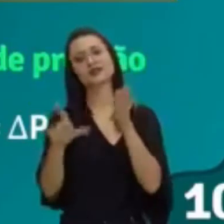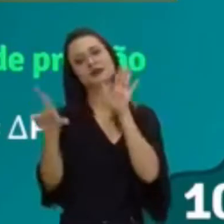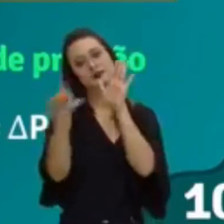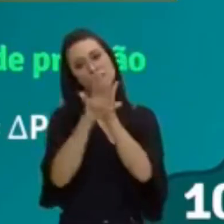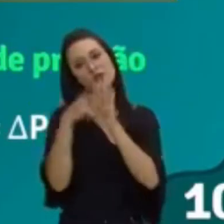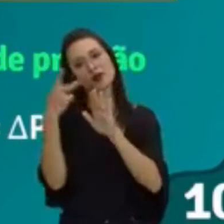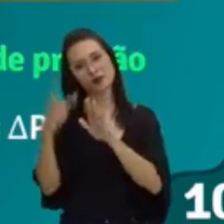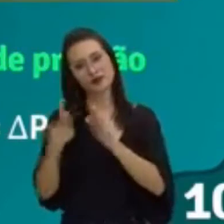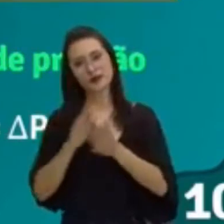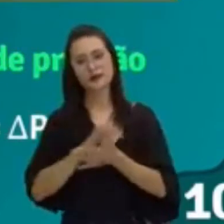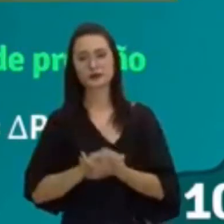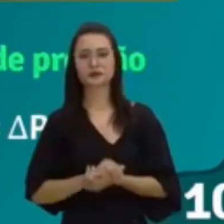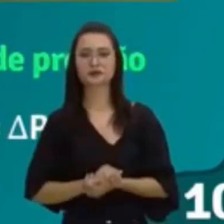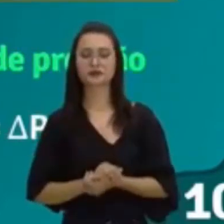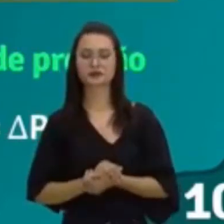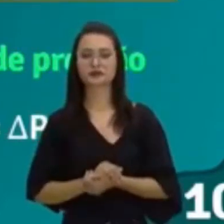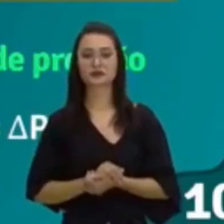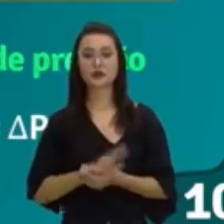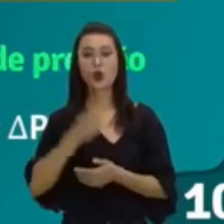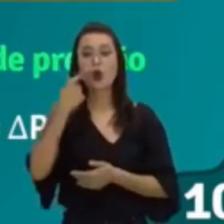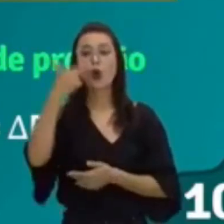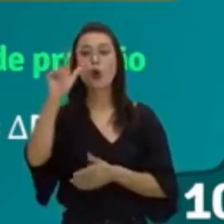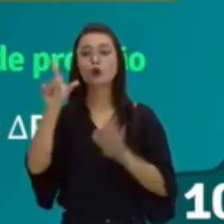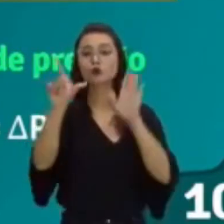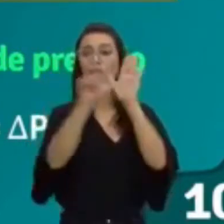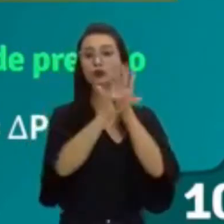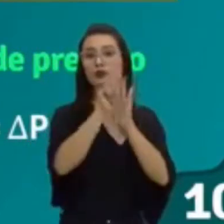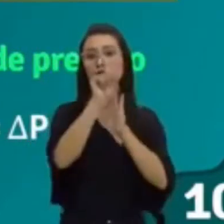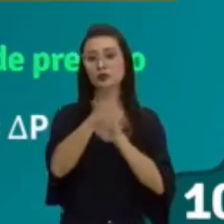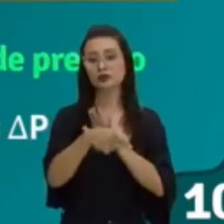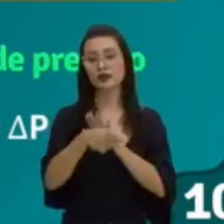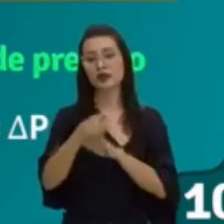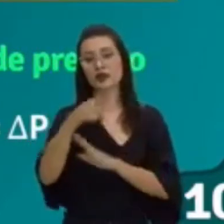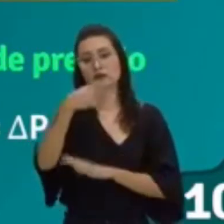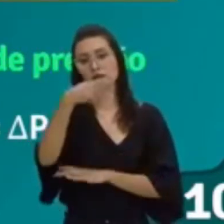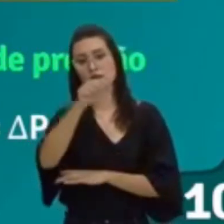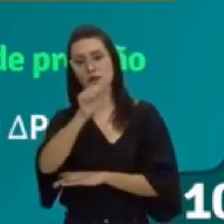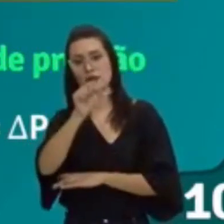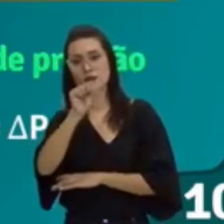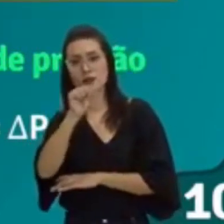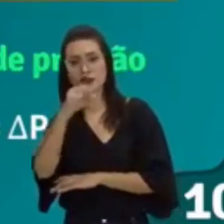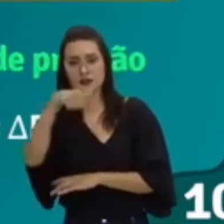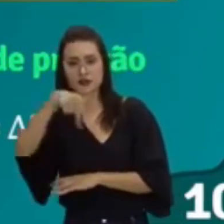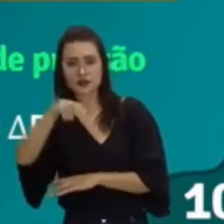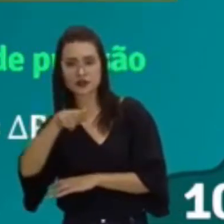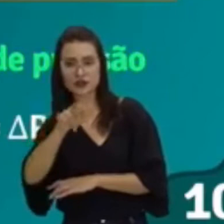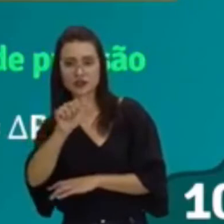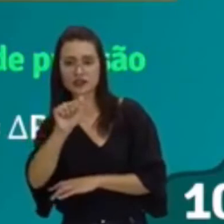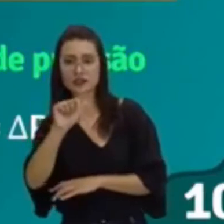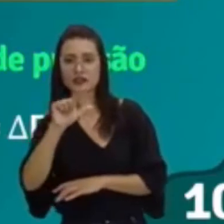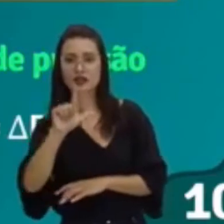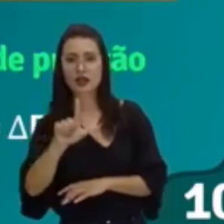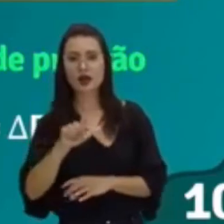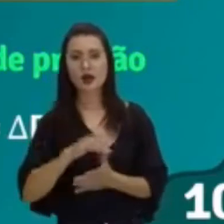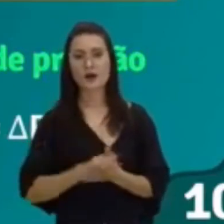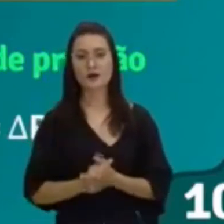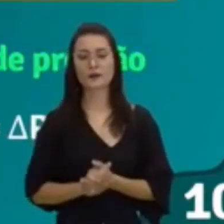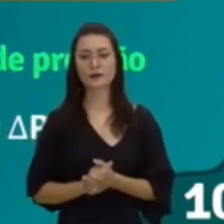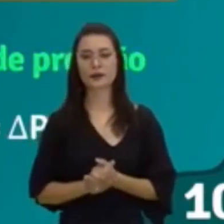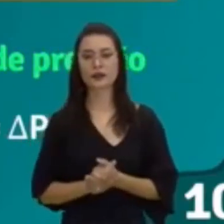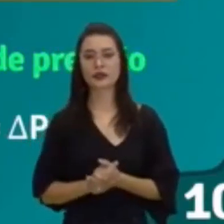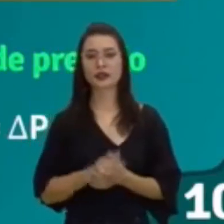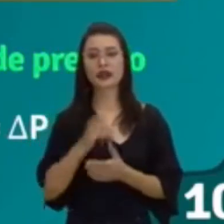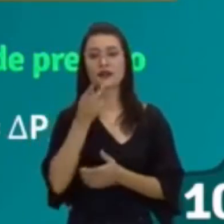outro princípio importante é o princípio de Pascal, tá bom? O princípio de Pascal diz